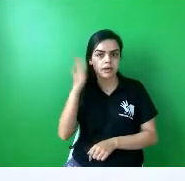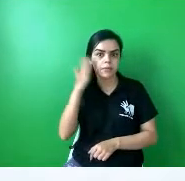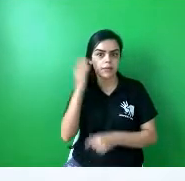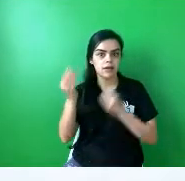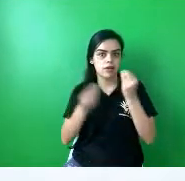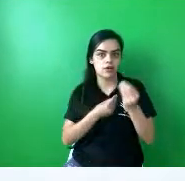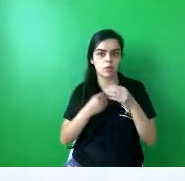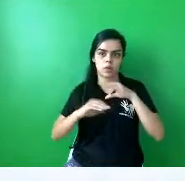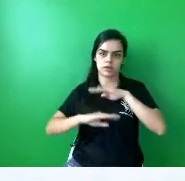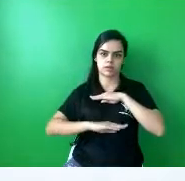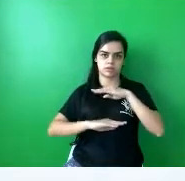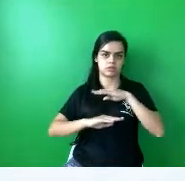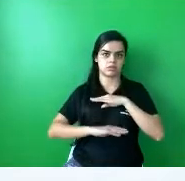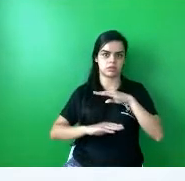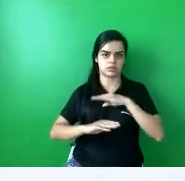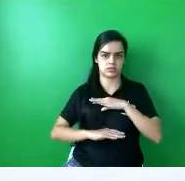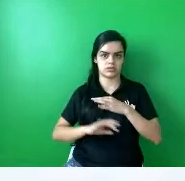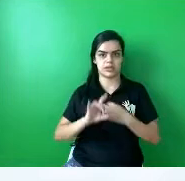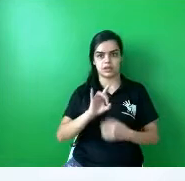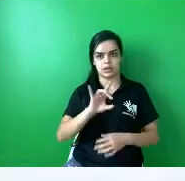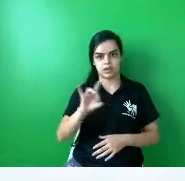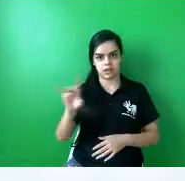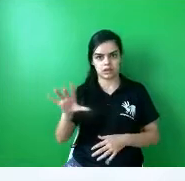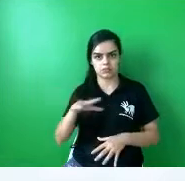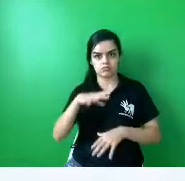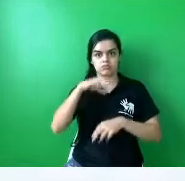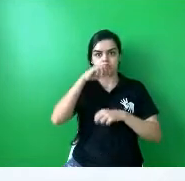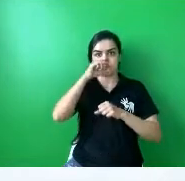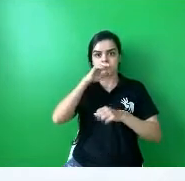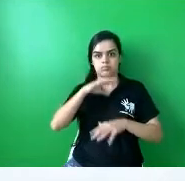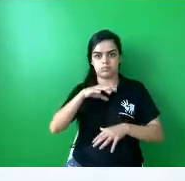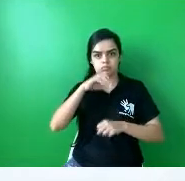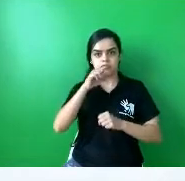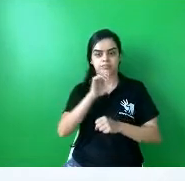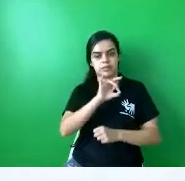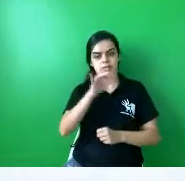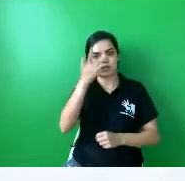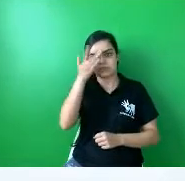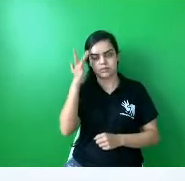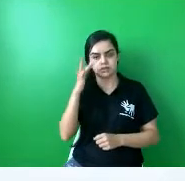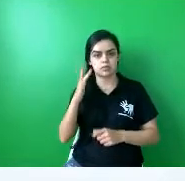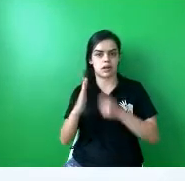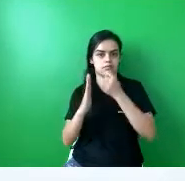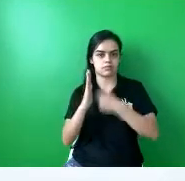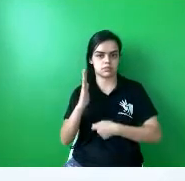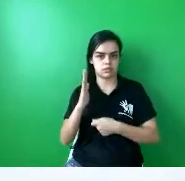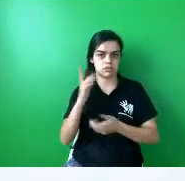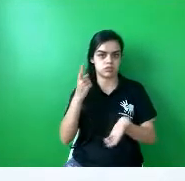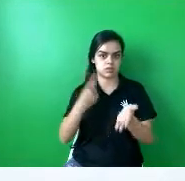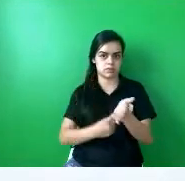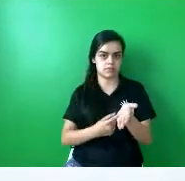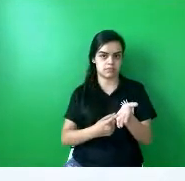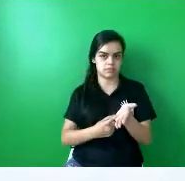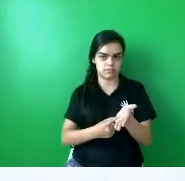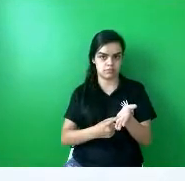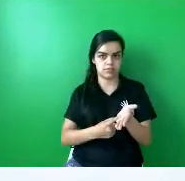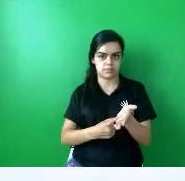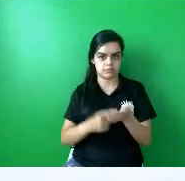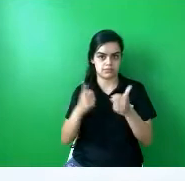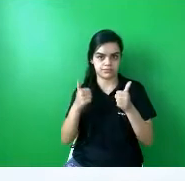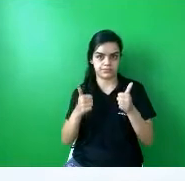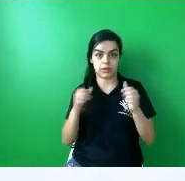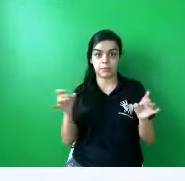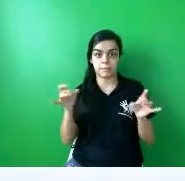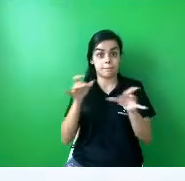a situação da respiração de todos que vão estar lá. E eles assinam esse termo de compromisso, tá?